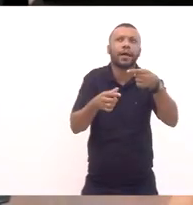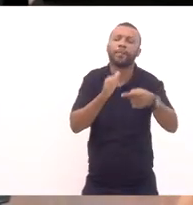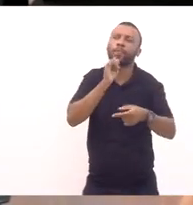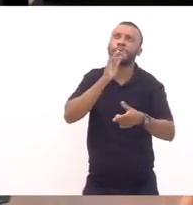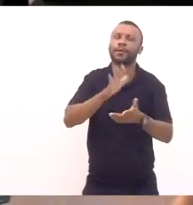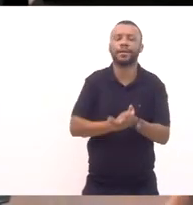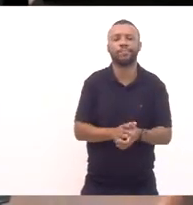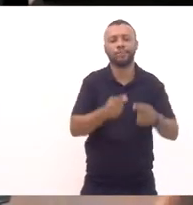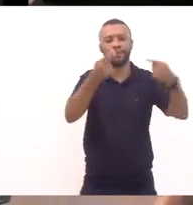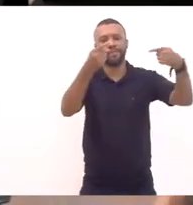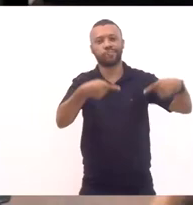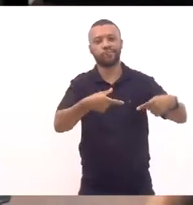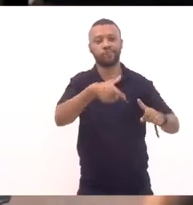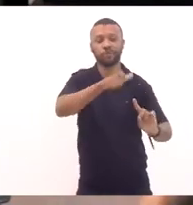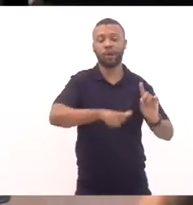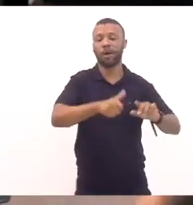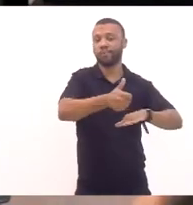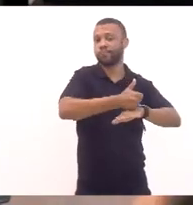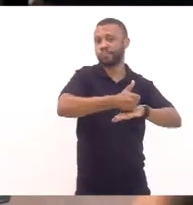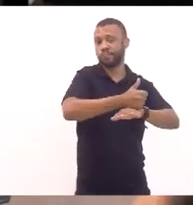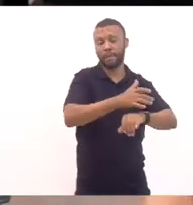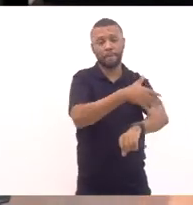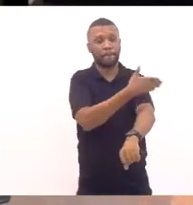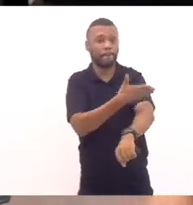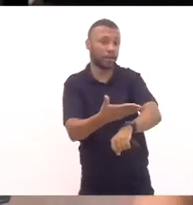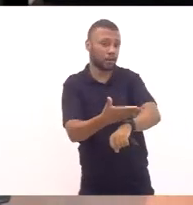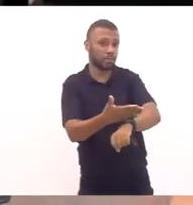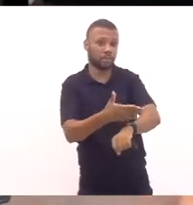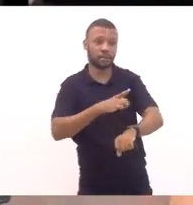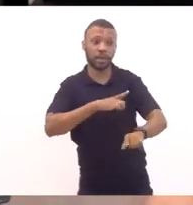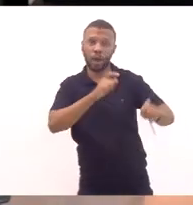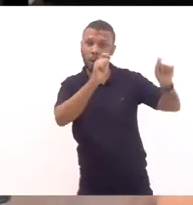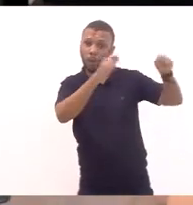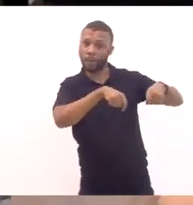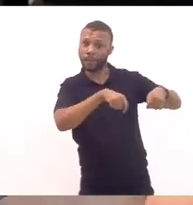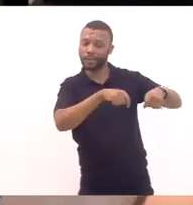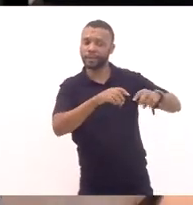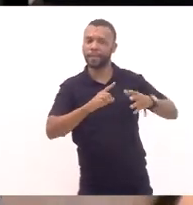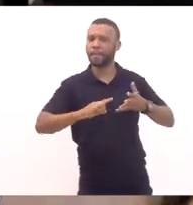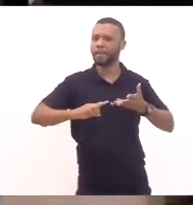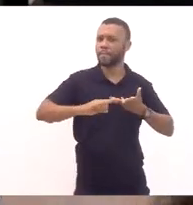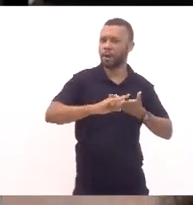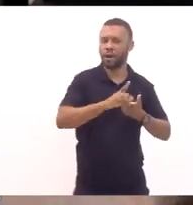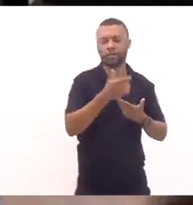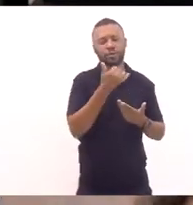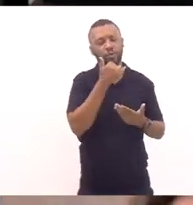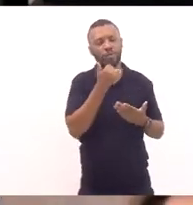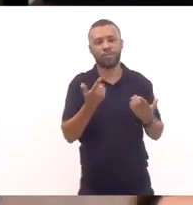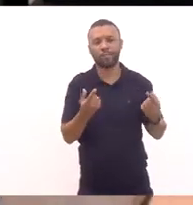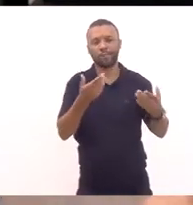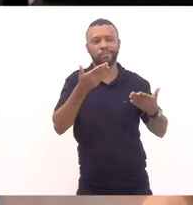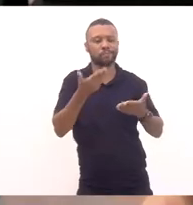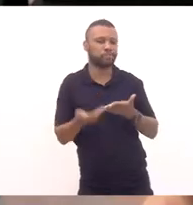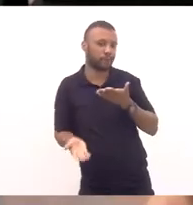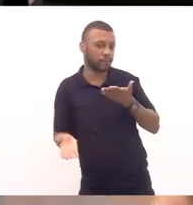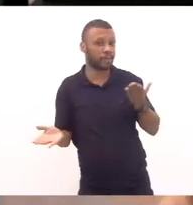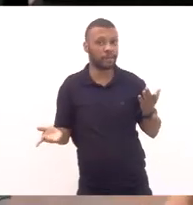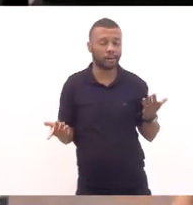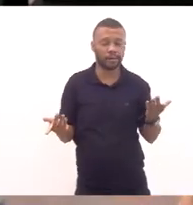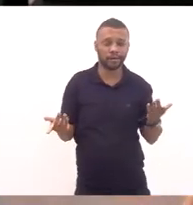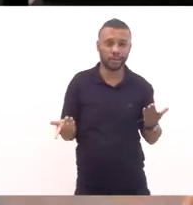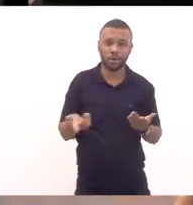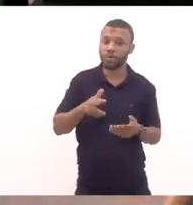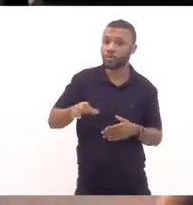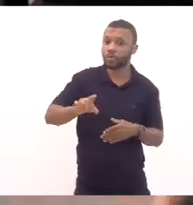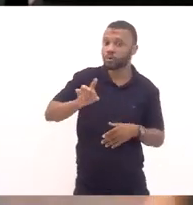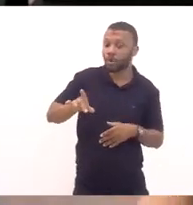alguém que é branco, mesmo que eu tenha toda a competência do mundo, eu vou perder. Então, eu não sou só técnica de enfermagem,